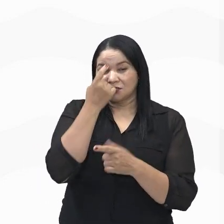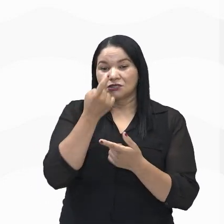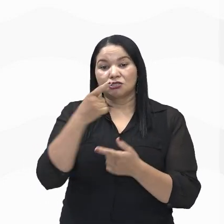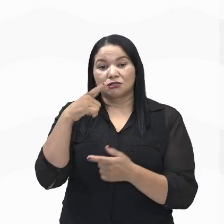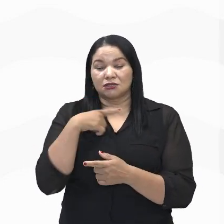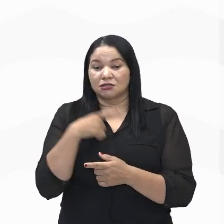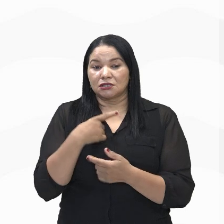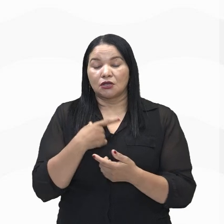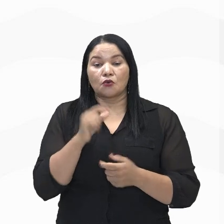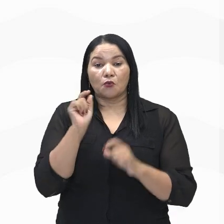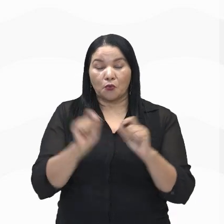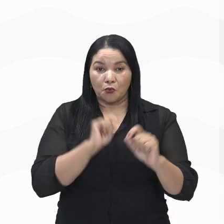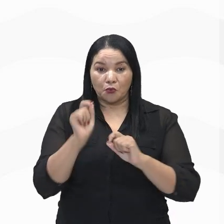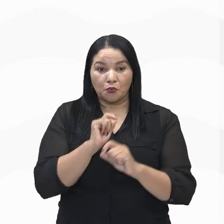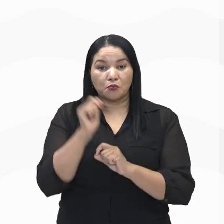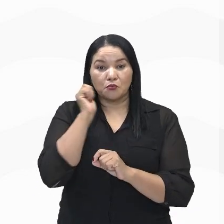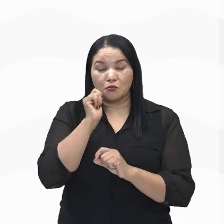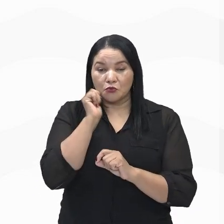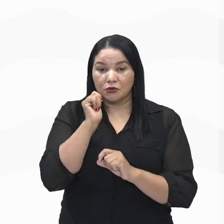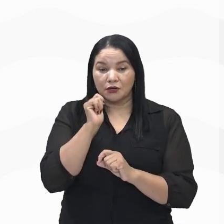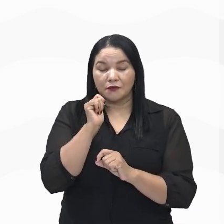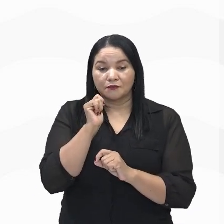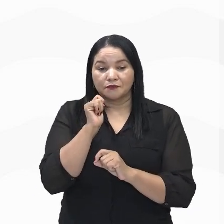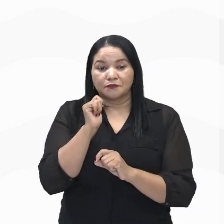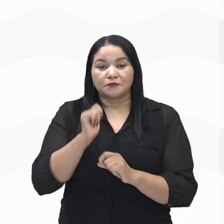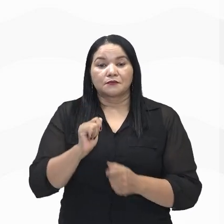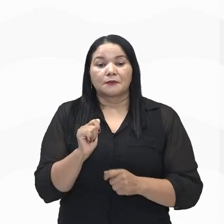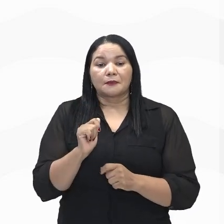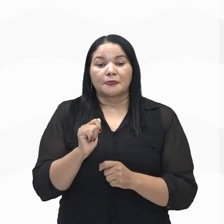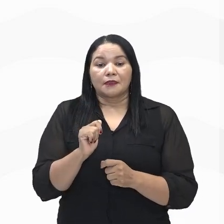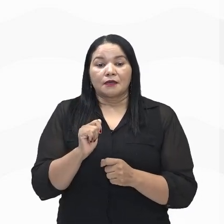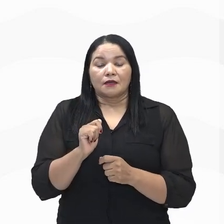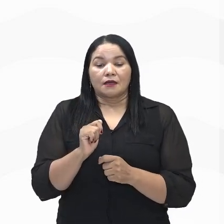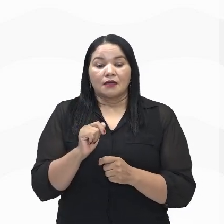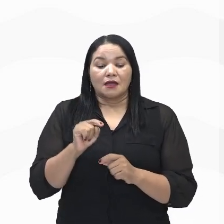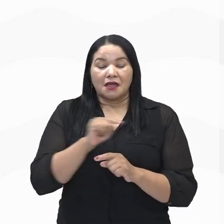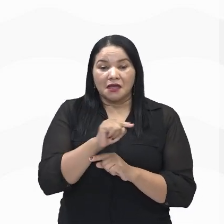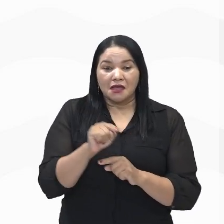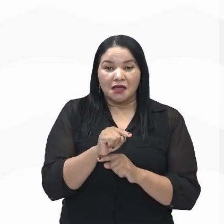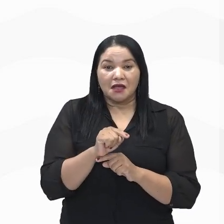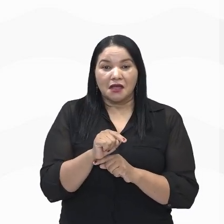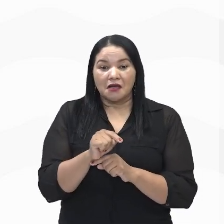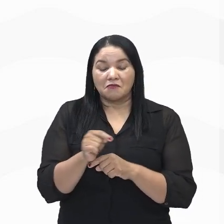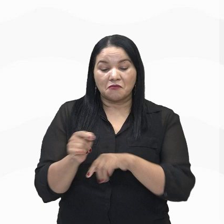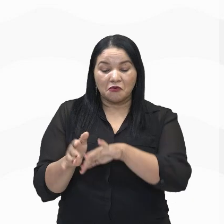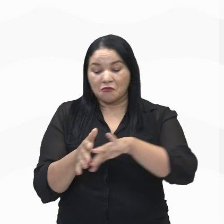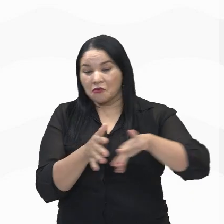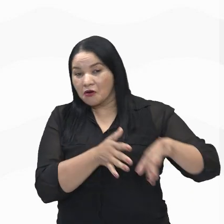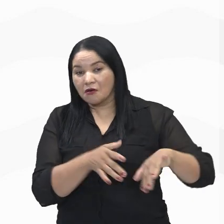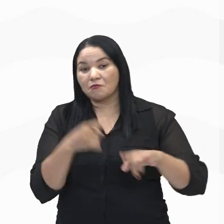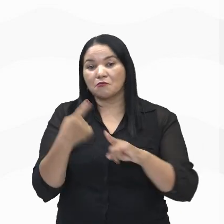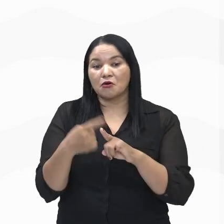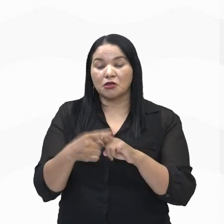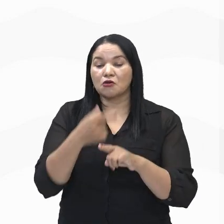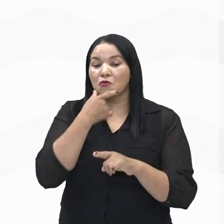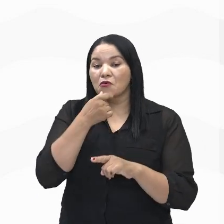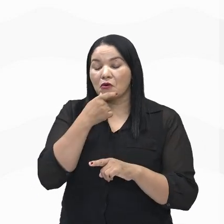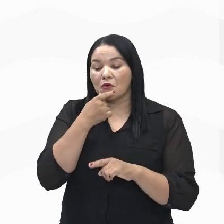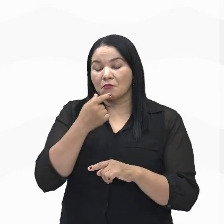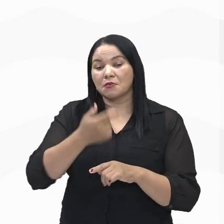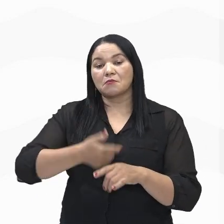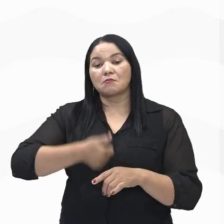aí que as mulheres, elas são colocadas de lado de forma inferior porque os homens têm mais